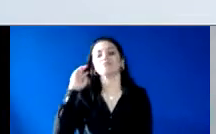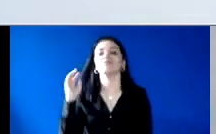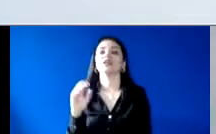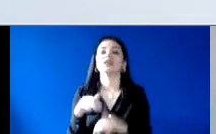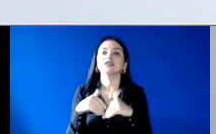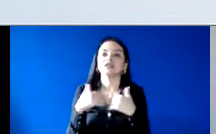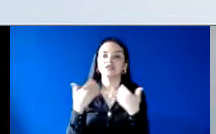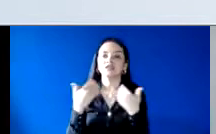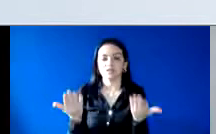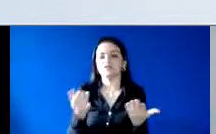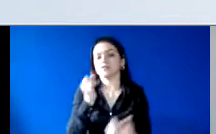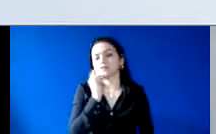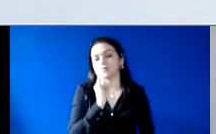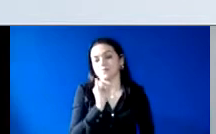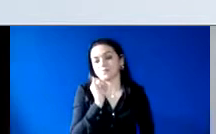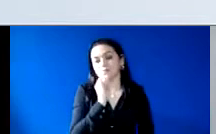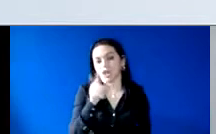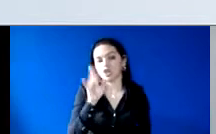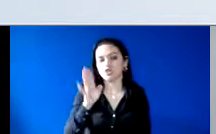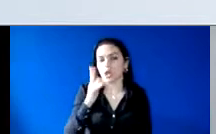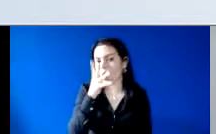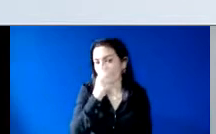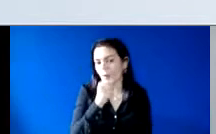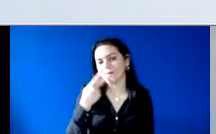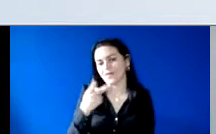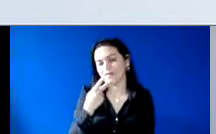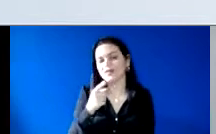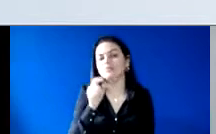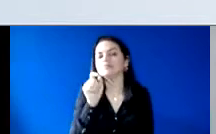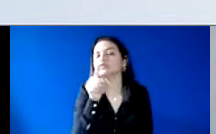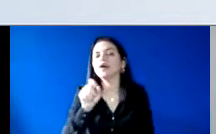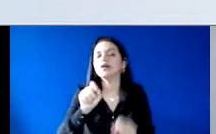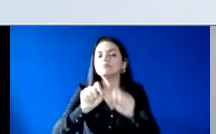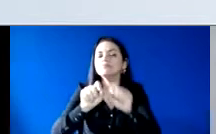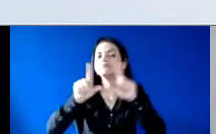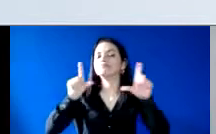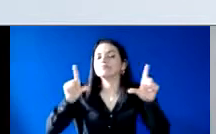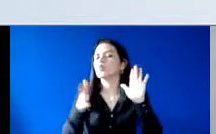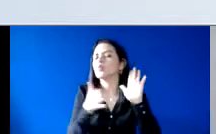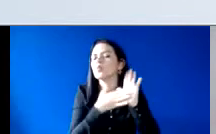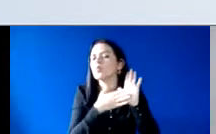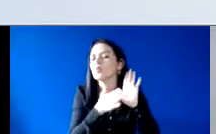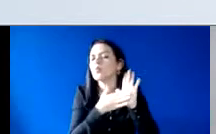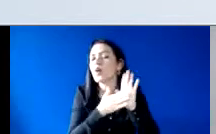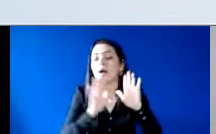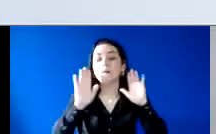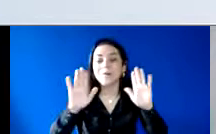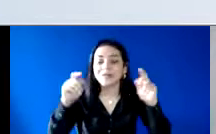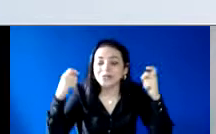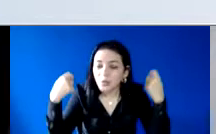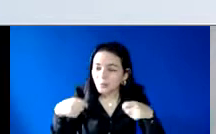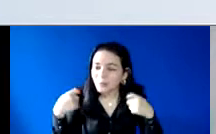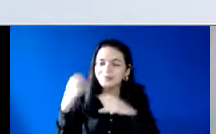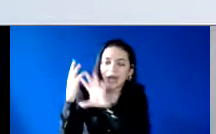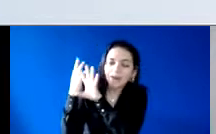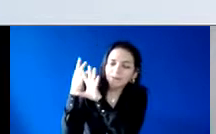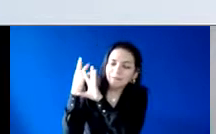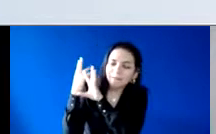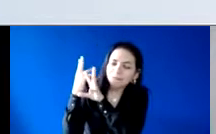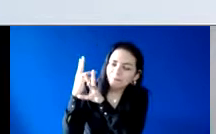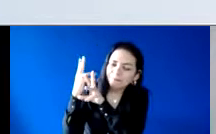estou aqui na metade da minha fala, né, naquilo que foi, de fato, proposto, mas eu precisava fazer